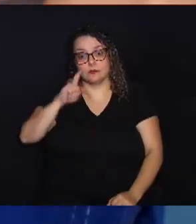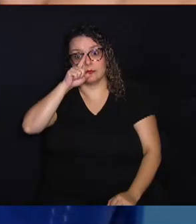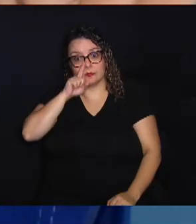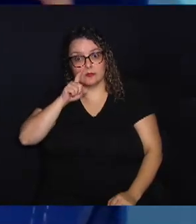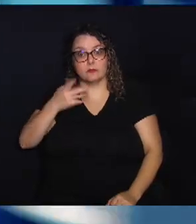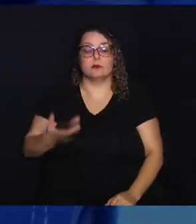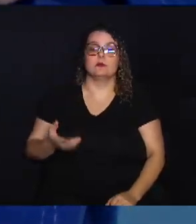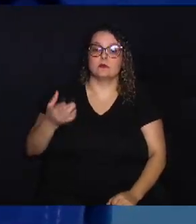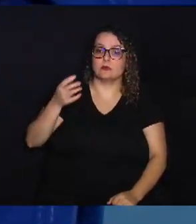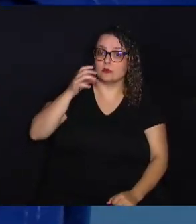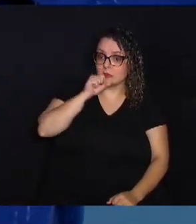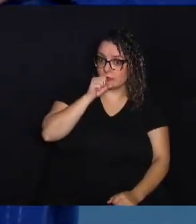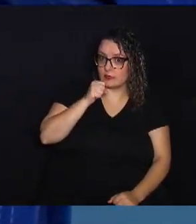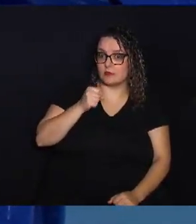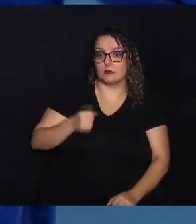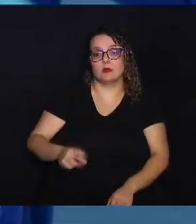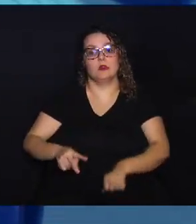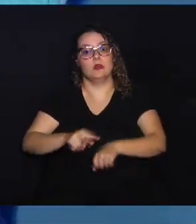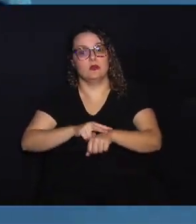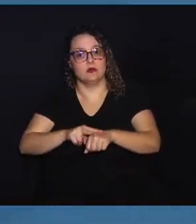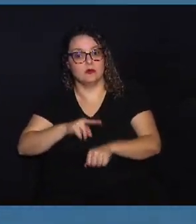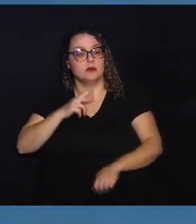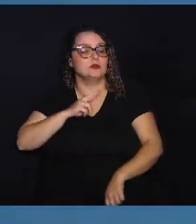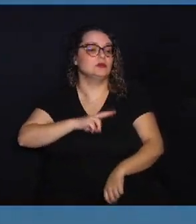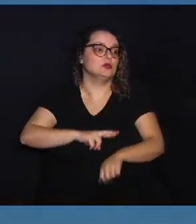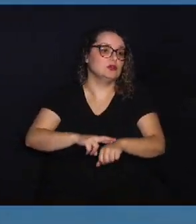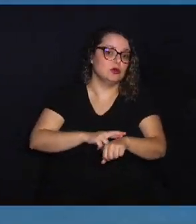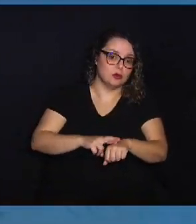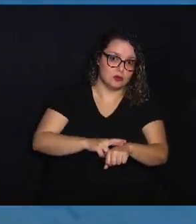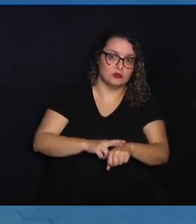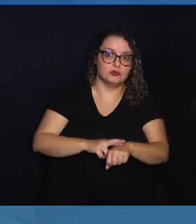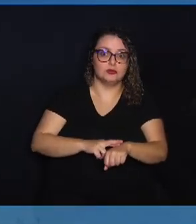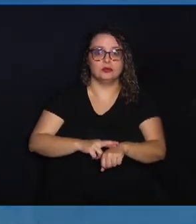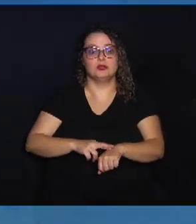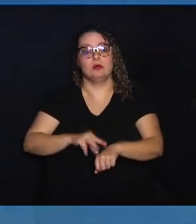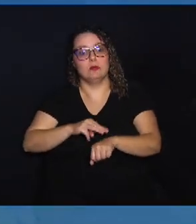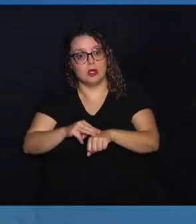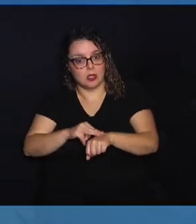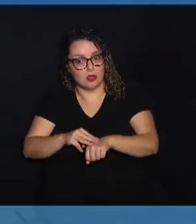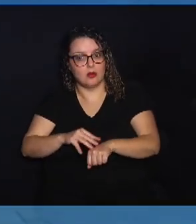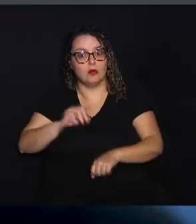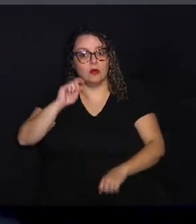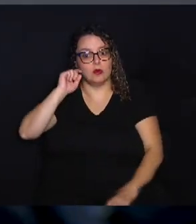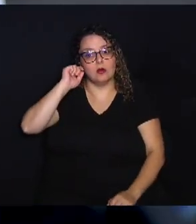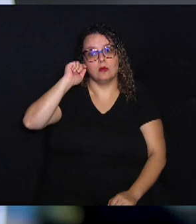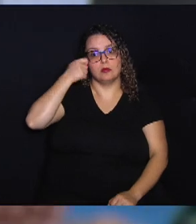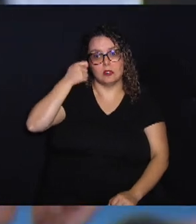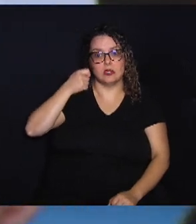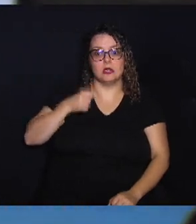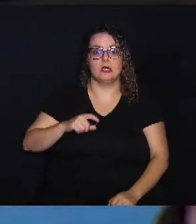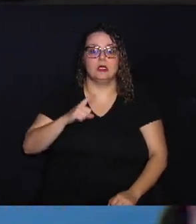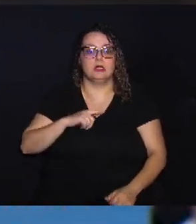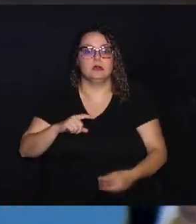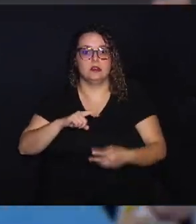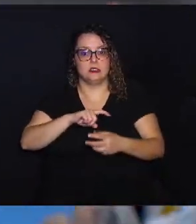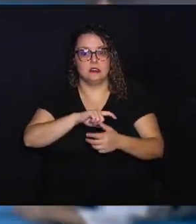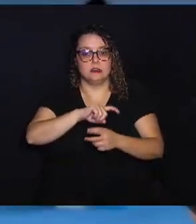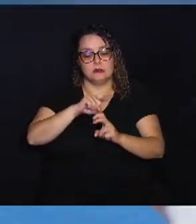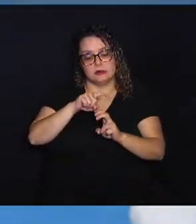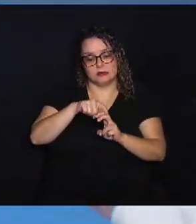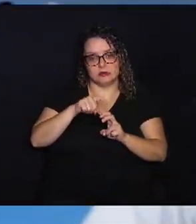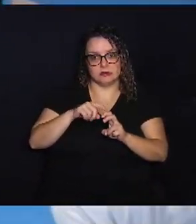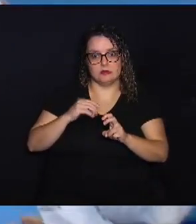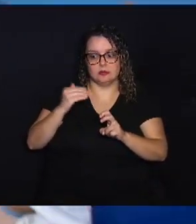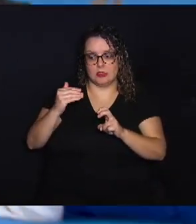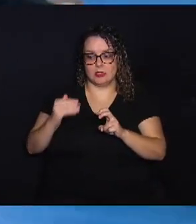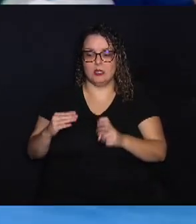laranja, verde, roxa, marrom e preta. Aí a gente tem 5 dans de preta, 5 níveis. A partir do 5º nível, a faixa passa a ser